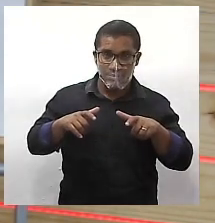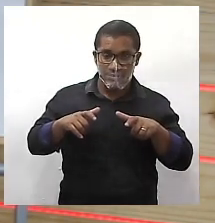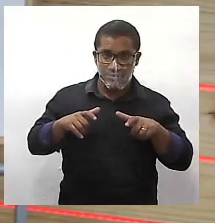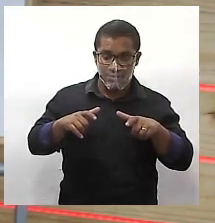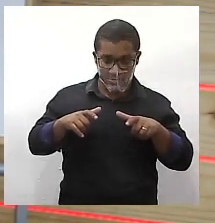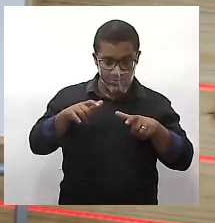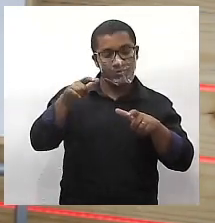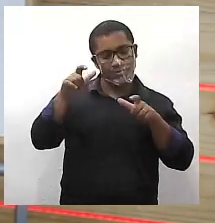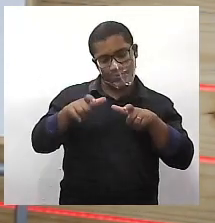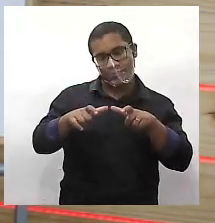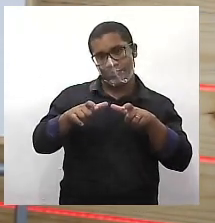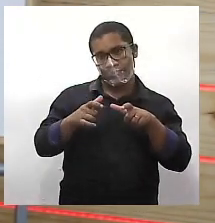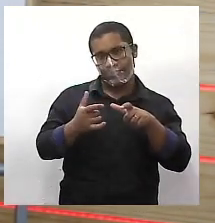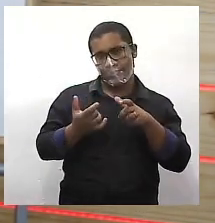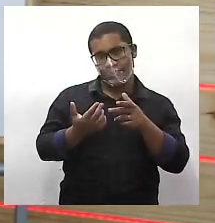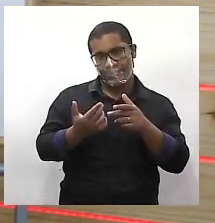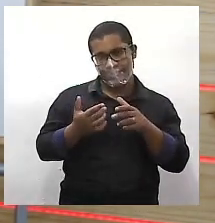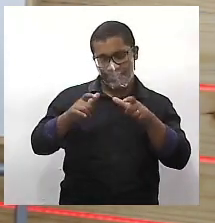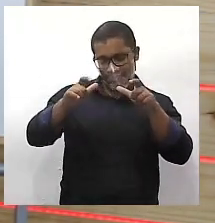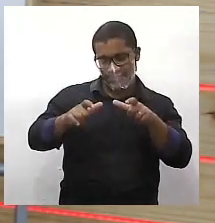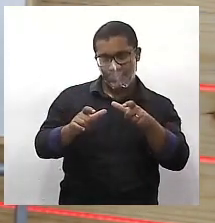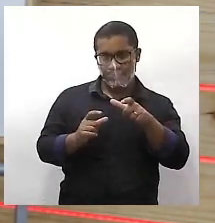o mesmo ambiente,